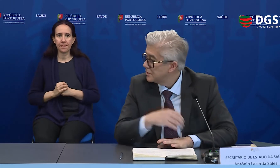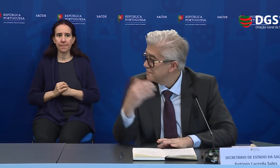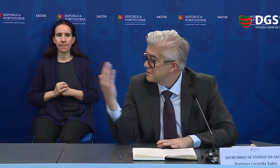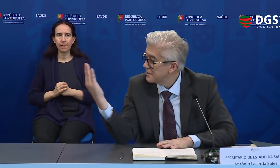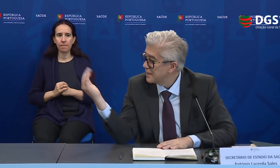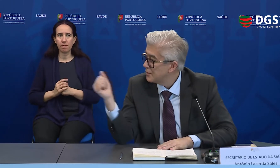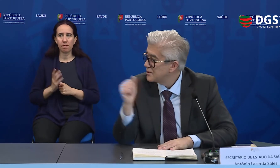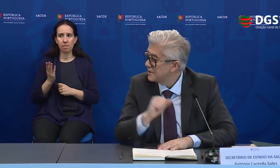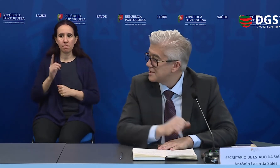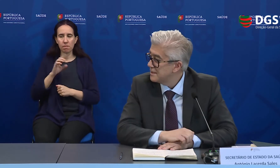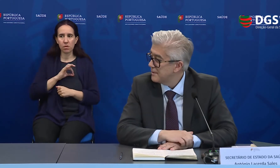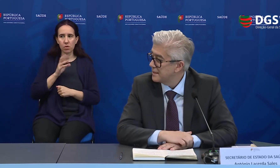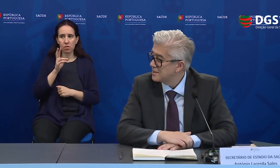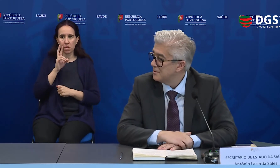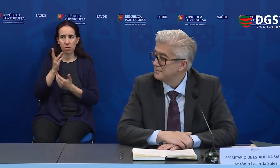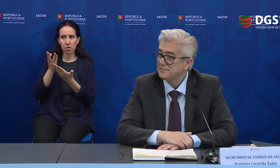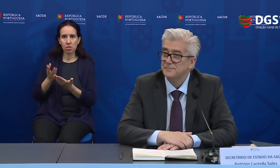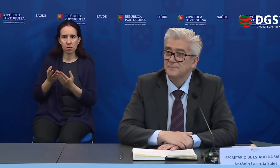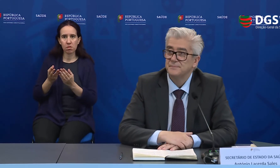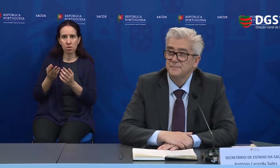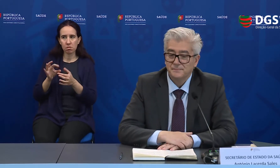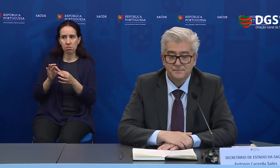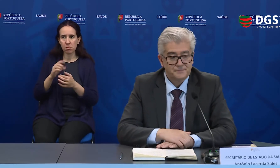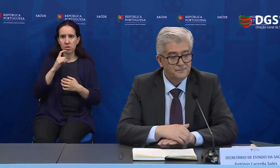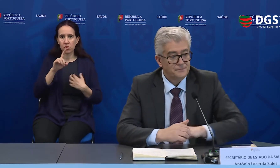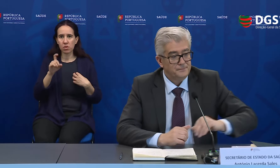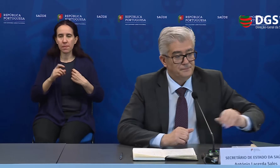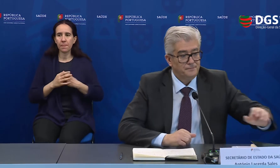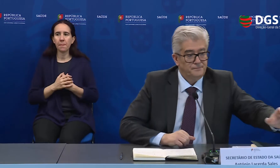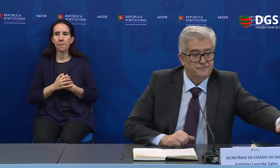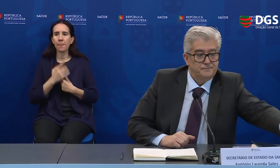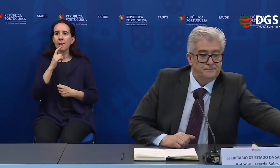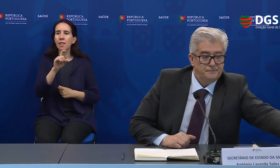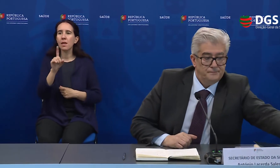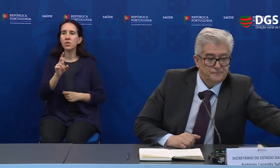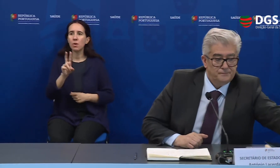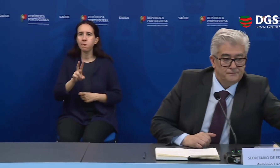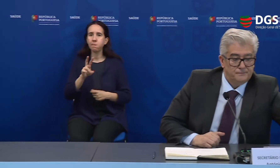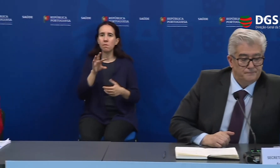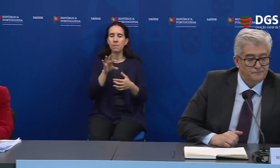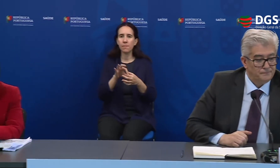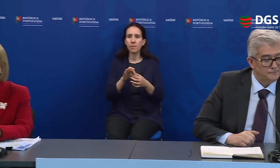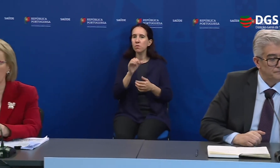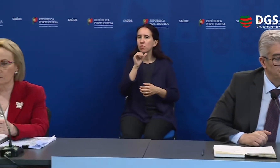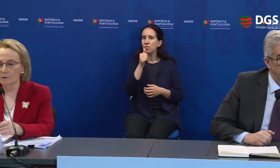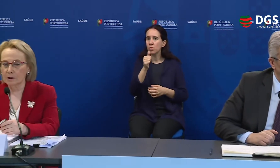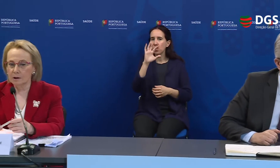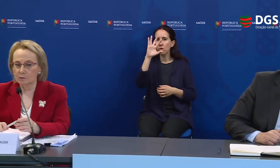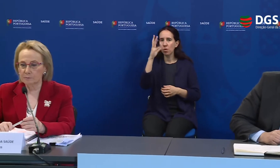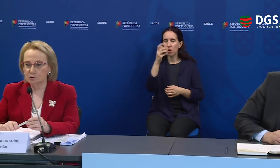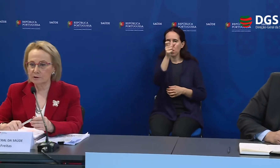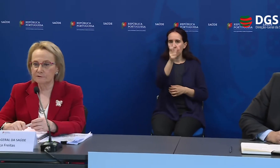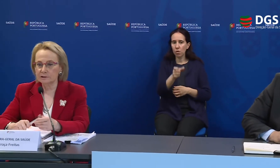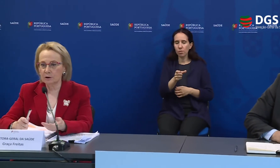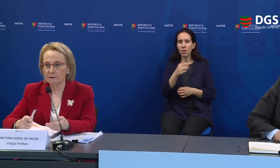Faz favor. Diretora, a segunda parte da questão. Relativamente à segunda questão que foi posta sobre um óbito que ocorreu